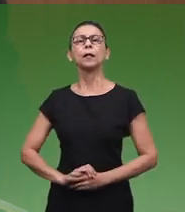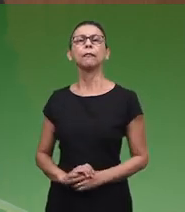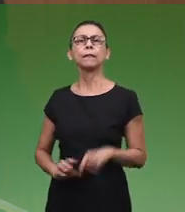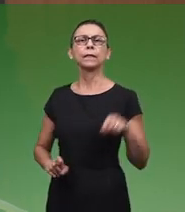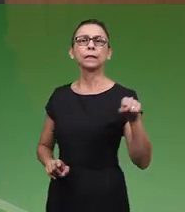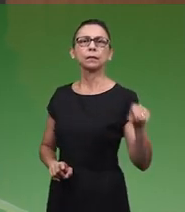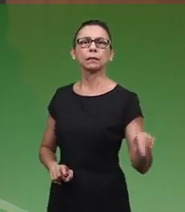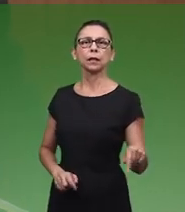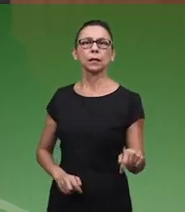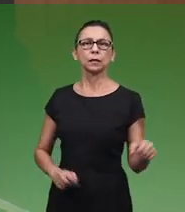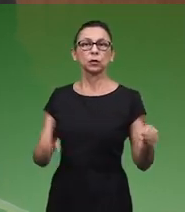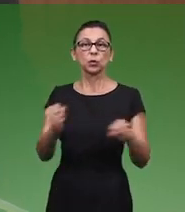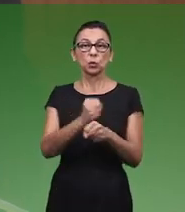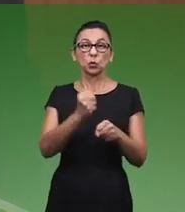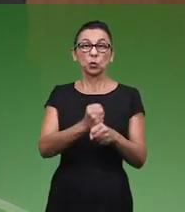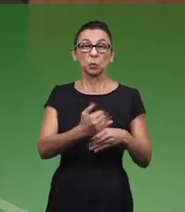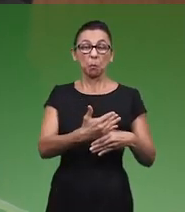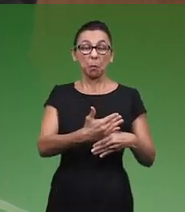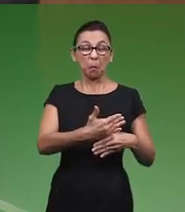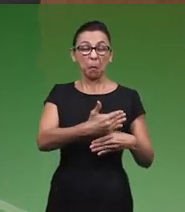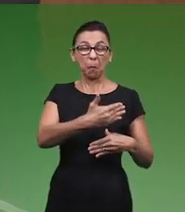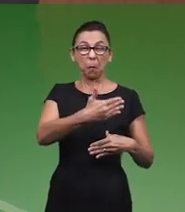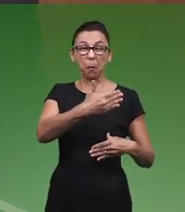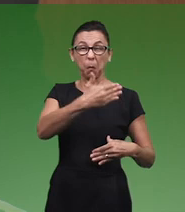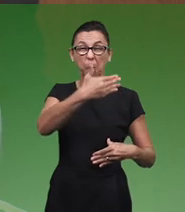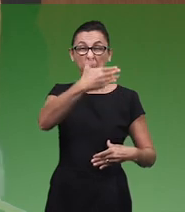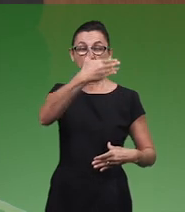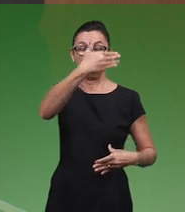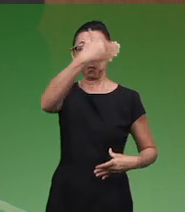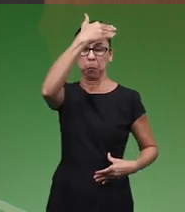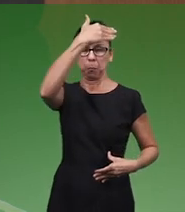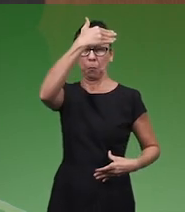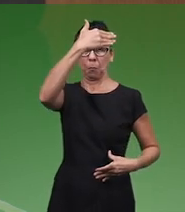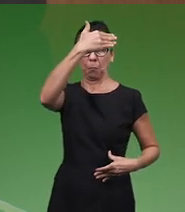uma fortaleza quase que inexpugnável.